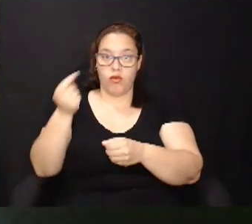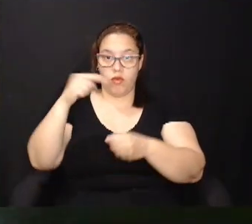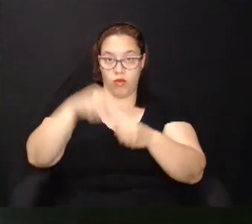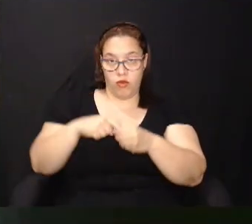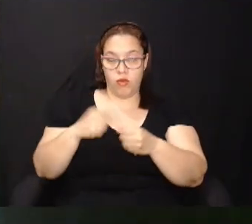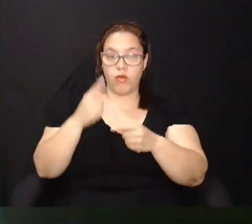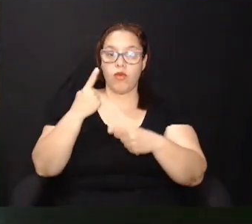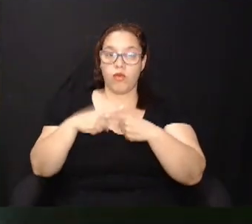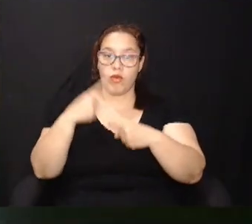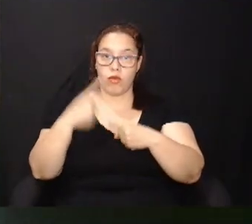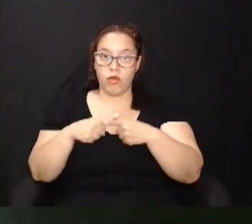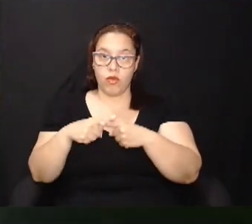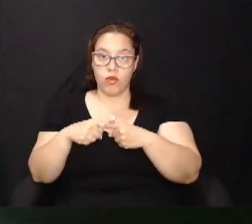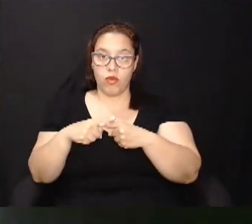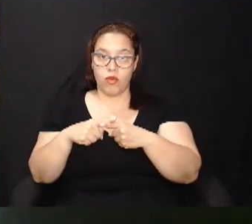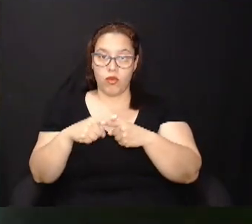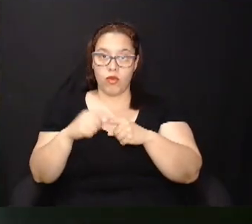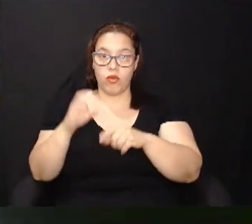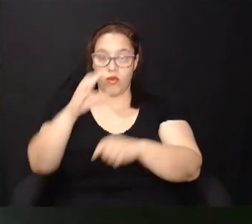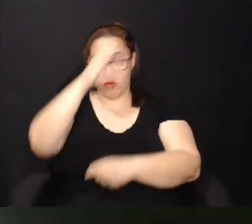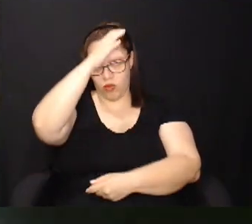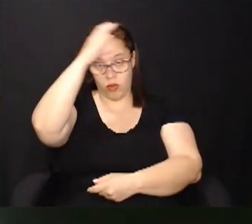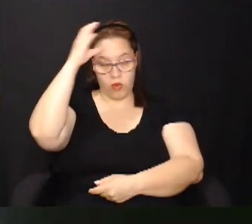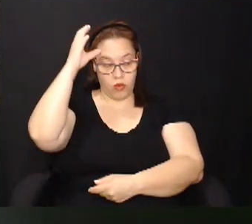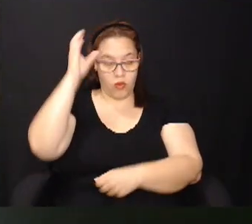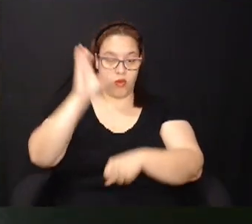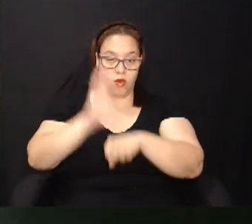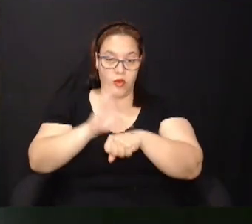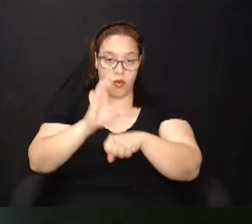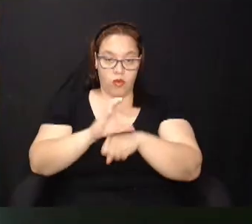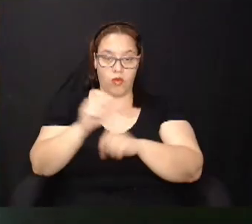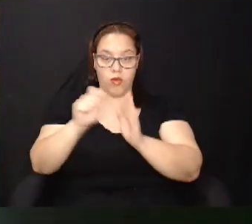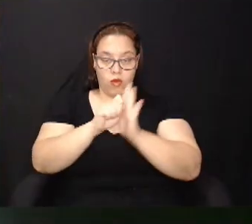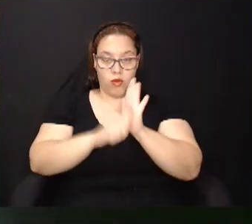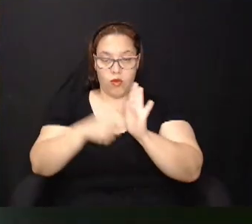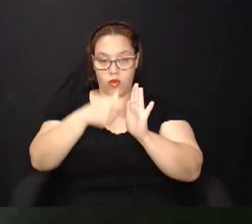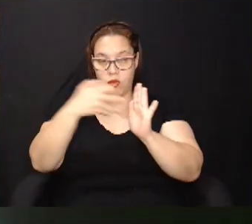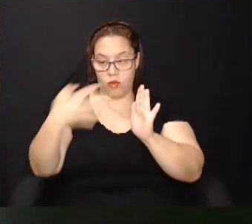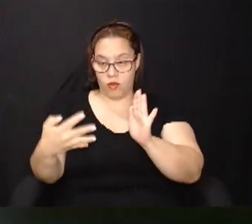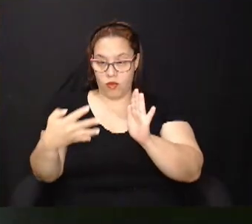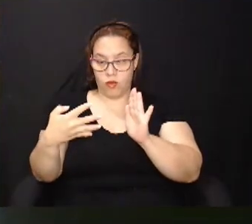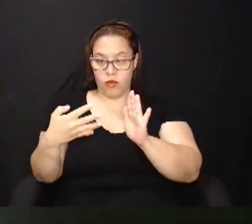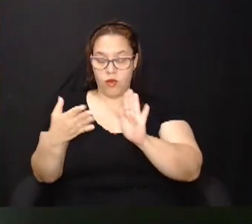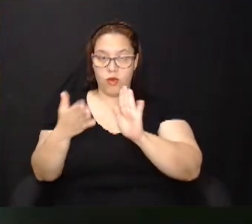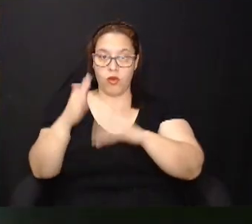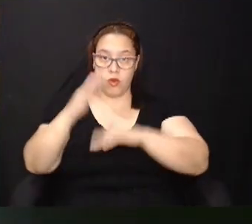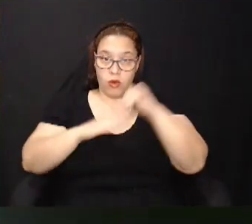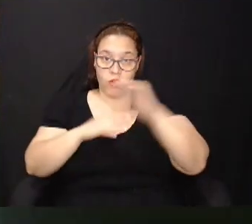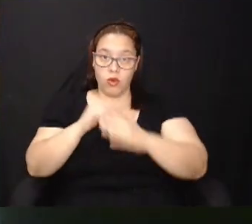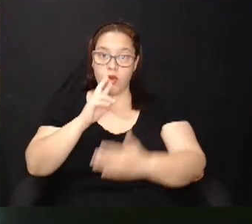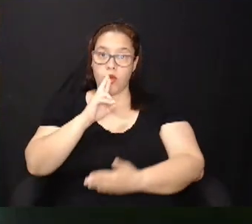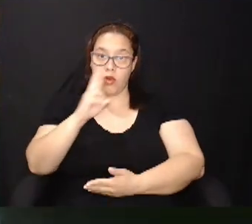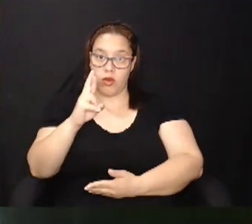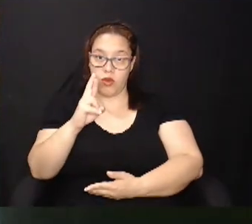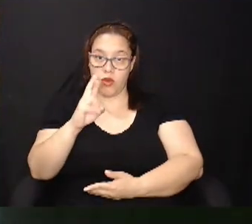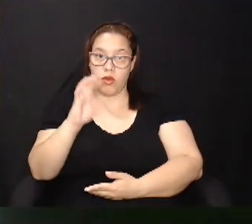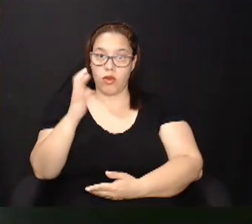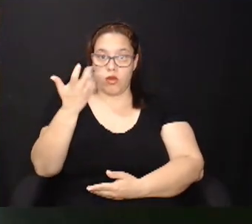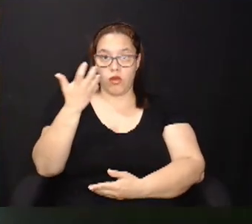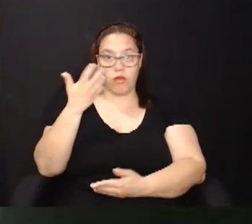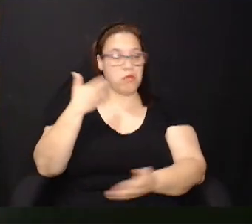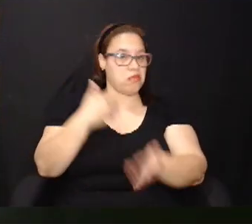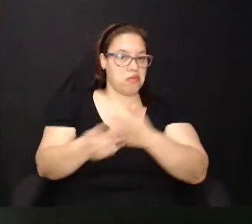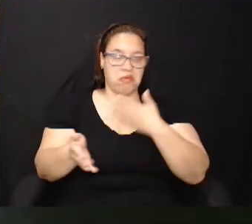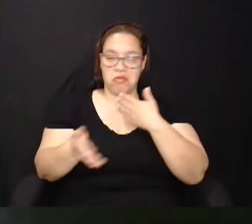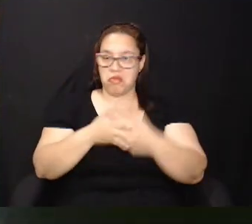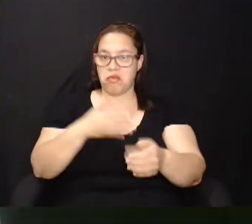Porque o Código de Defesa do Consumidor, lá no artigo 14 dele, ele fala que o prestador de serviço responde pelos danos que ele causa, independentemente de culpa,